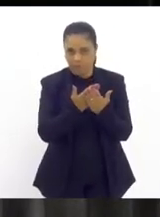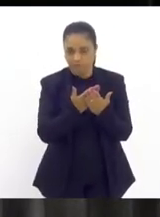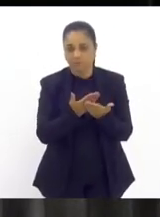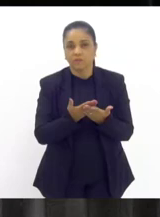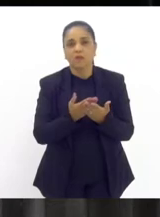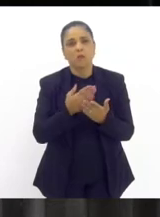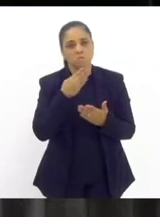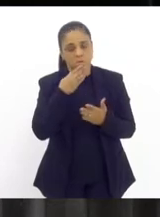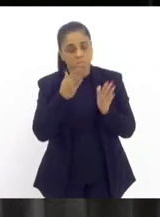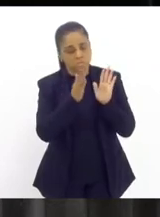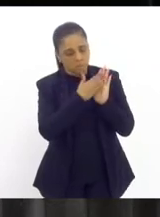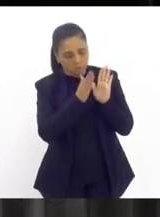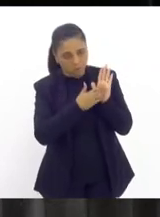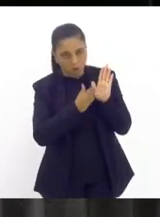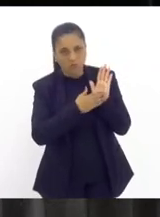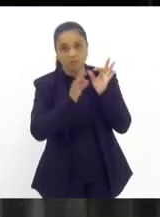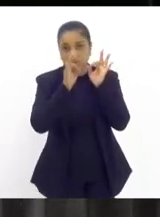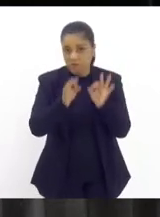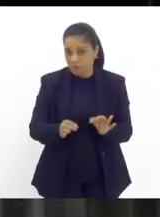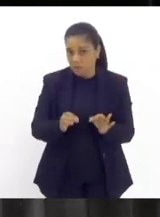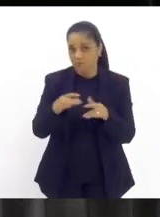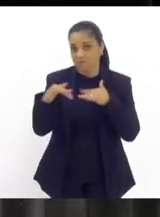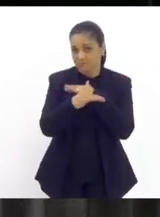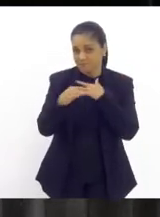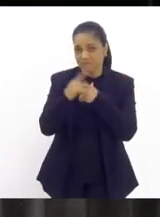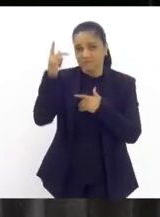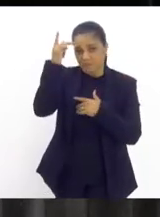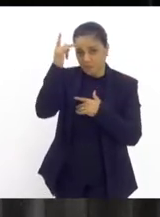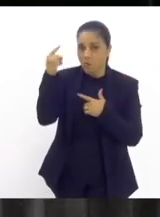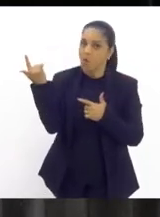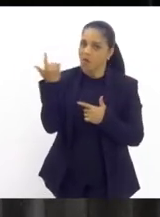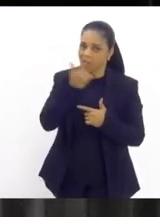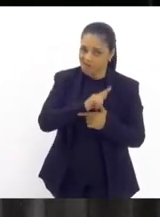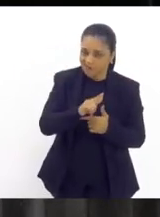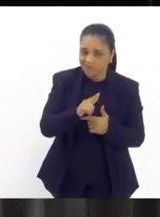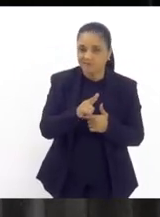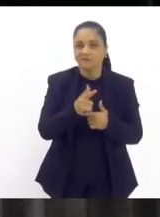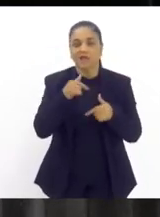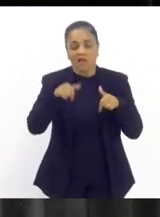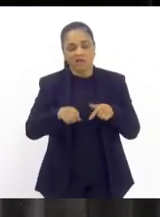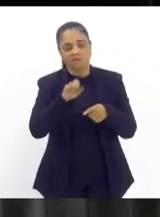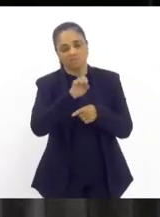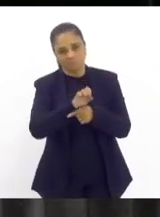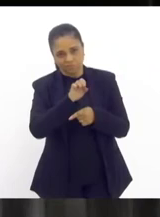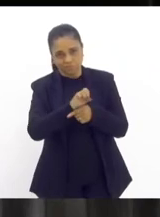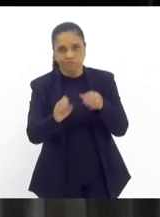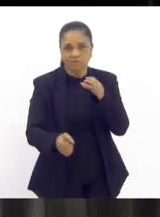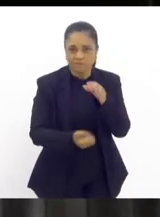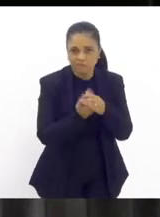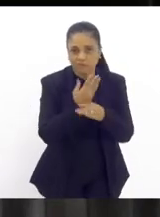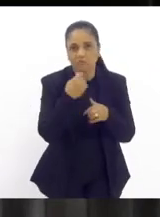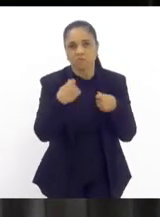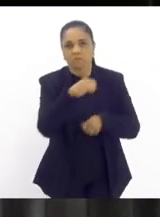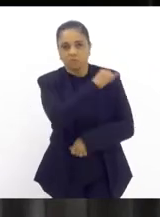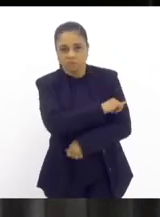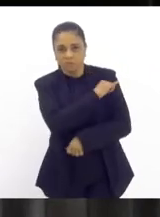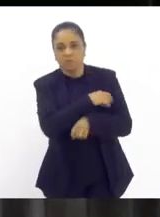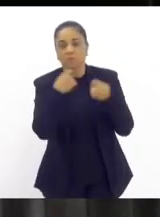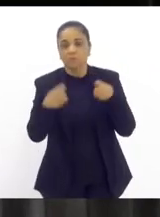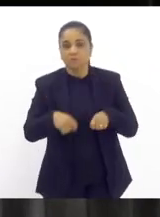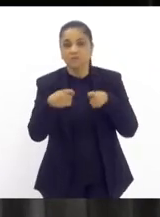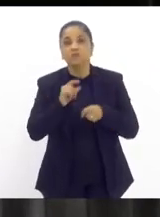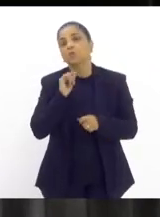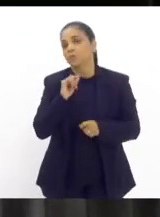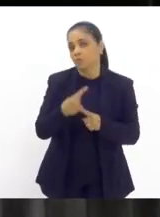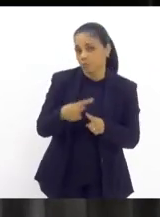já deu certo na cidade de São Paulo e que precisa ser implementada no estado do Rio de Janeiro por quê Porque é capaz de trazer